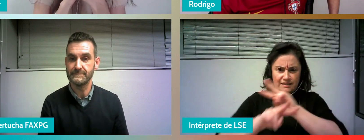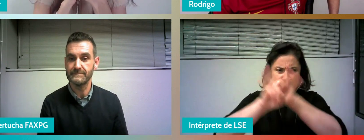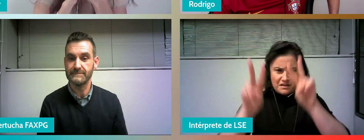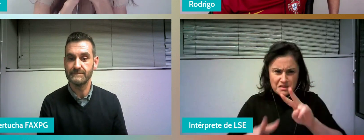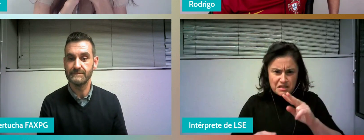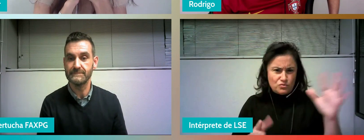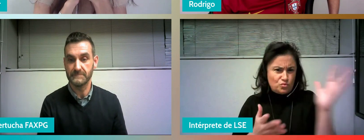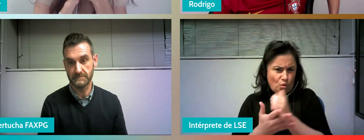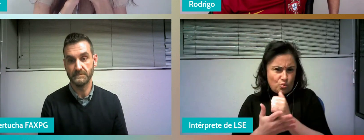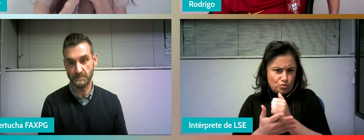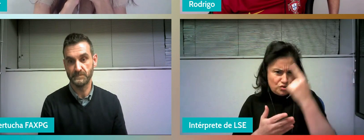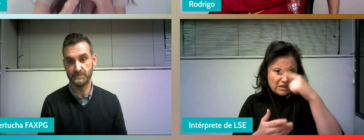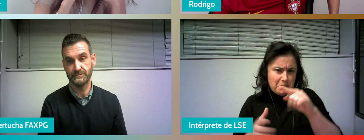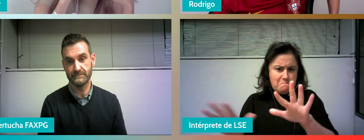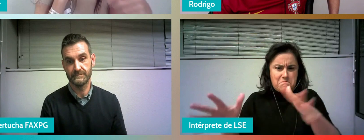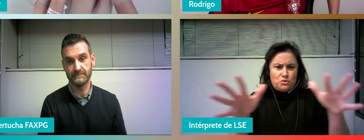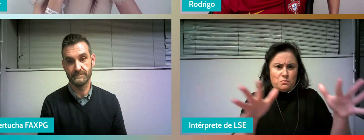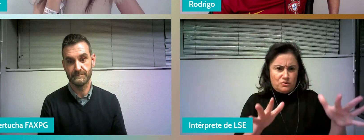sitio?